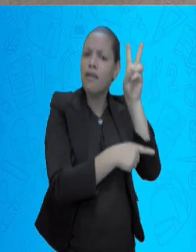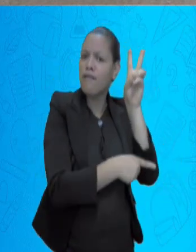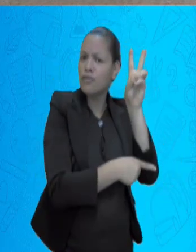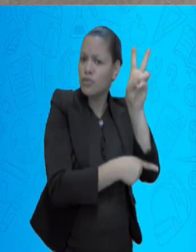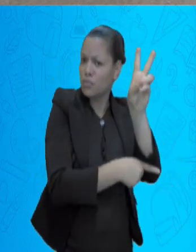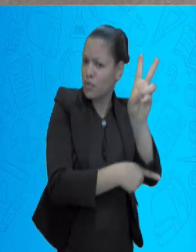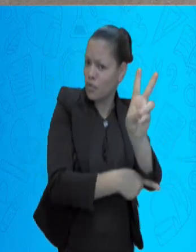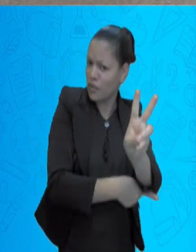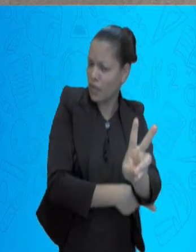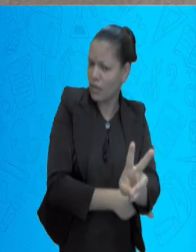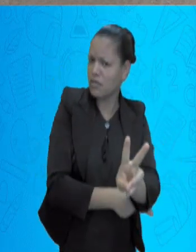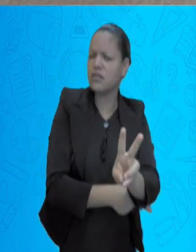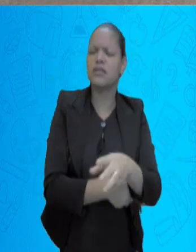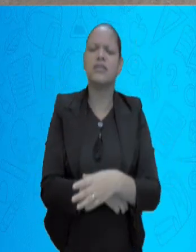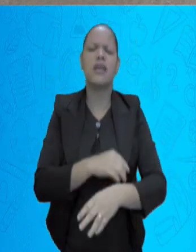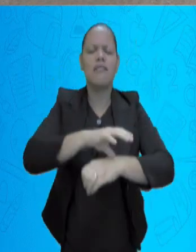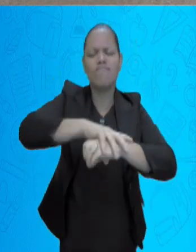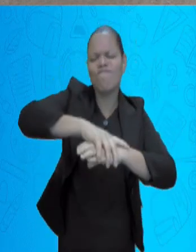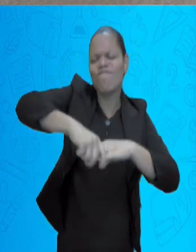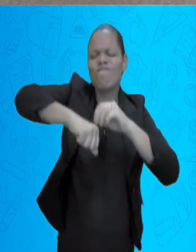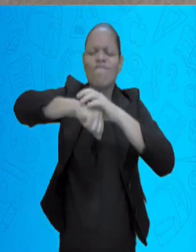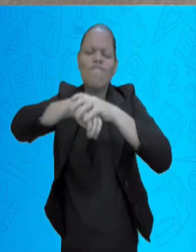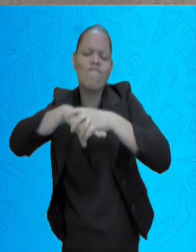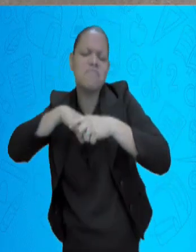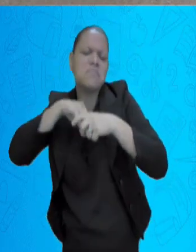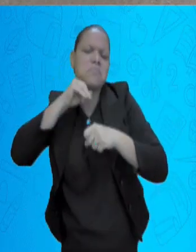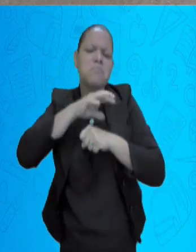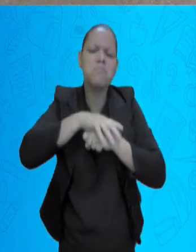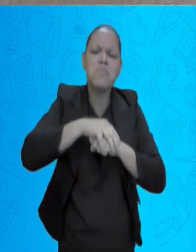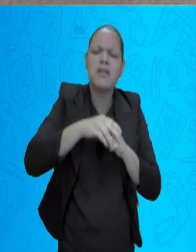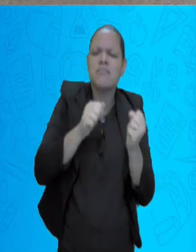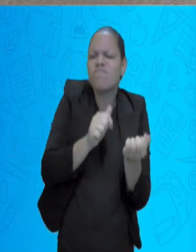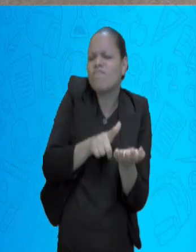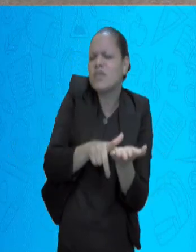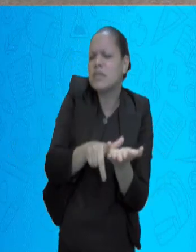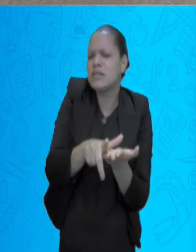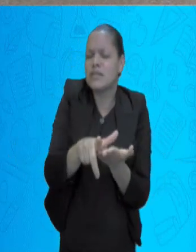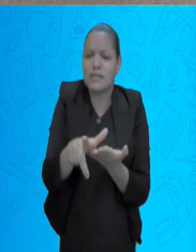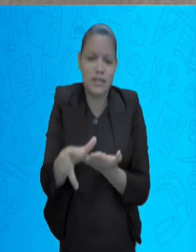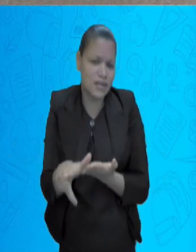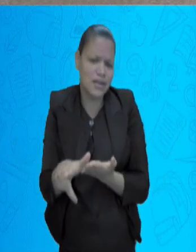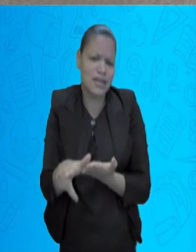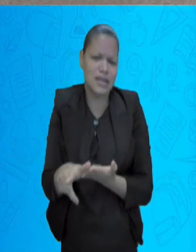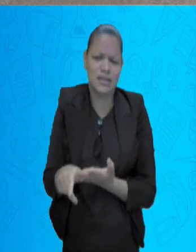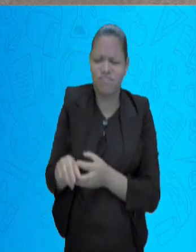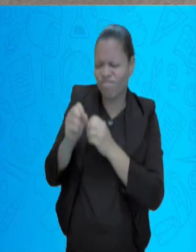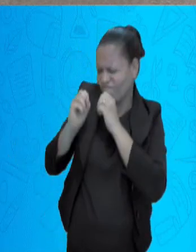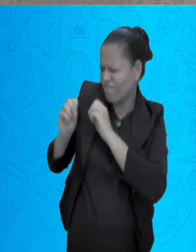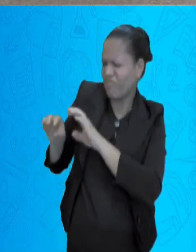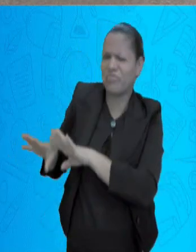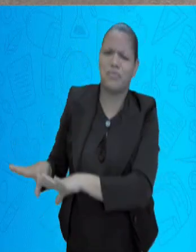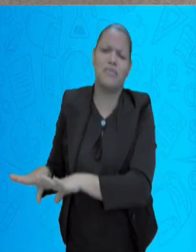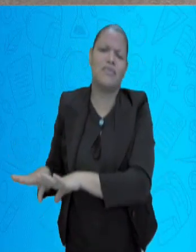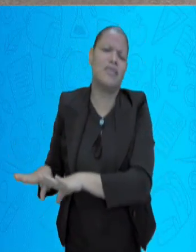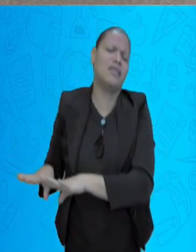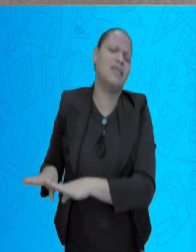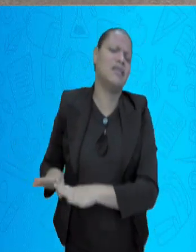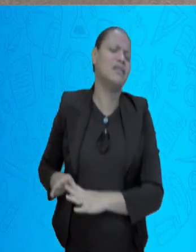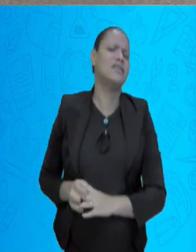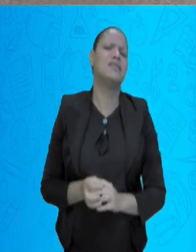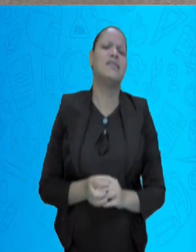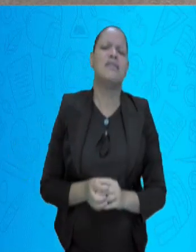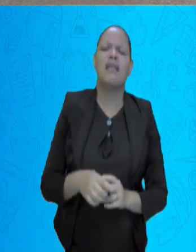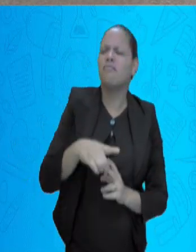mãozinhas lavadas, limpas, evitar sair de casa, procure estar em casa,